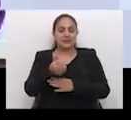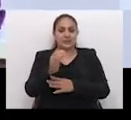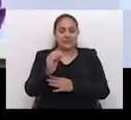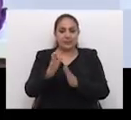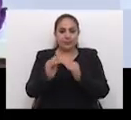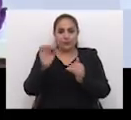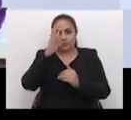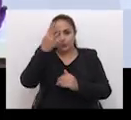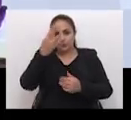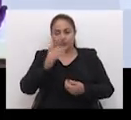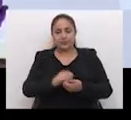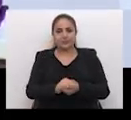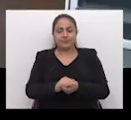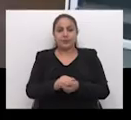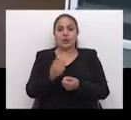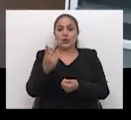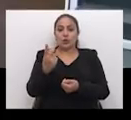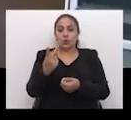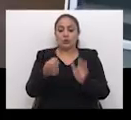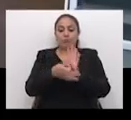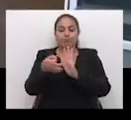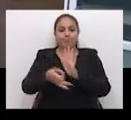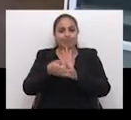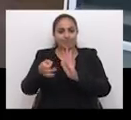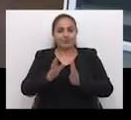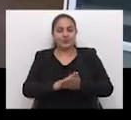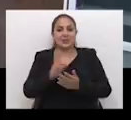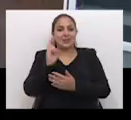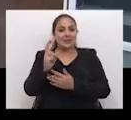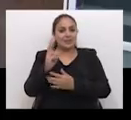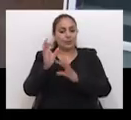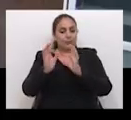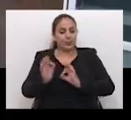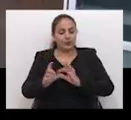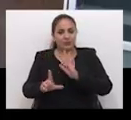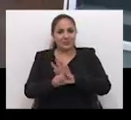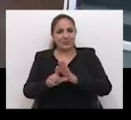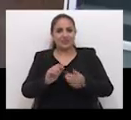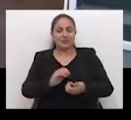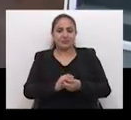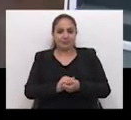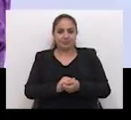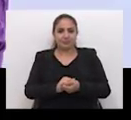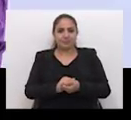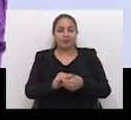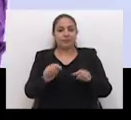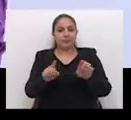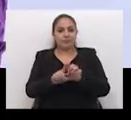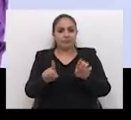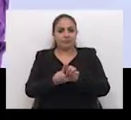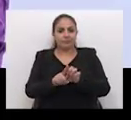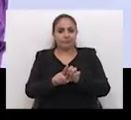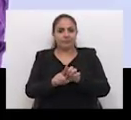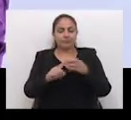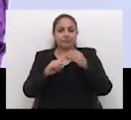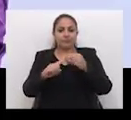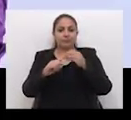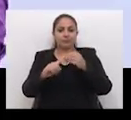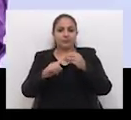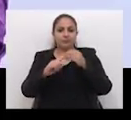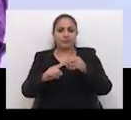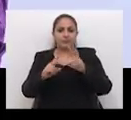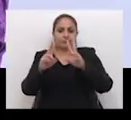60 pedidos de providências, 12 indicações e 5 projetos de lei. Além disso, uma